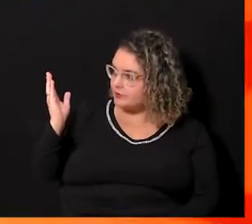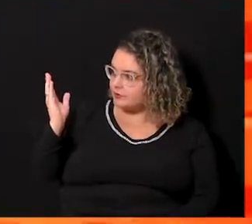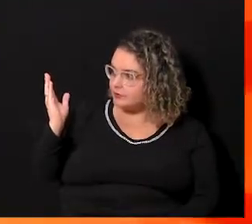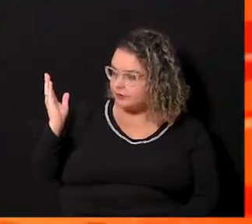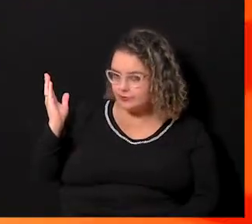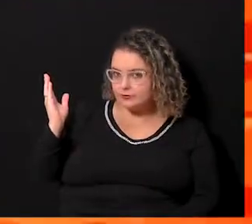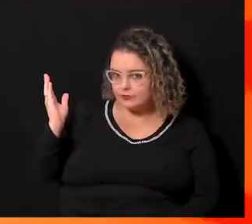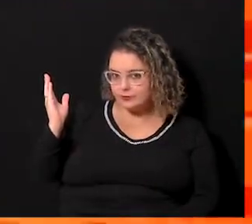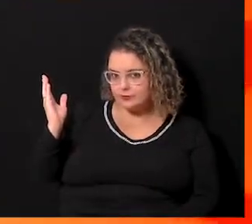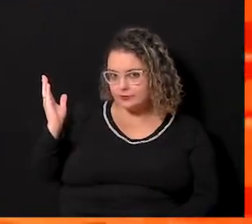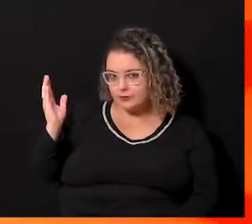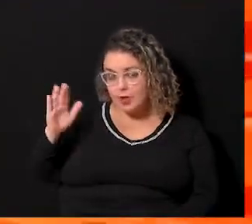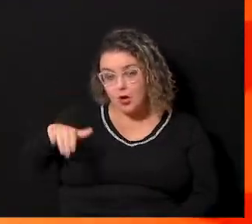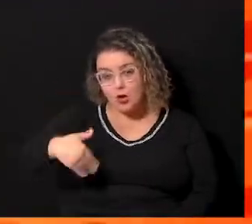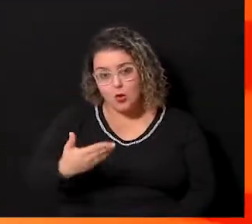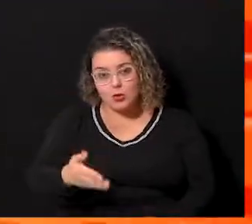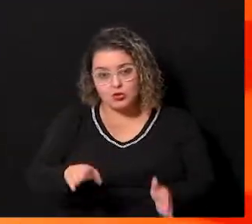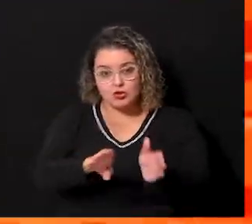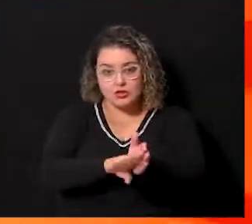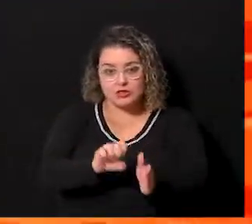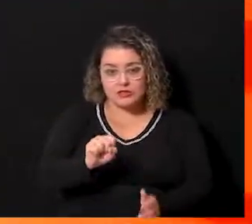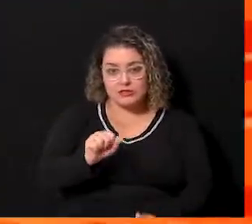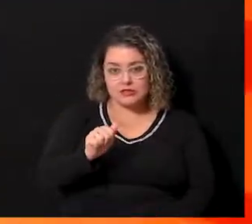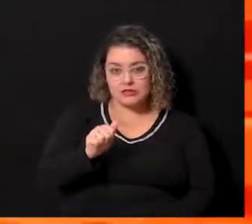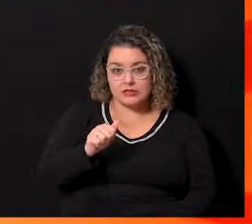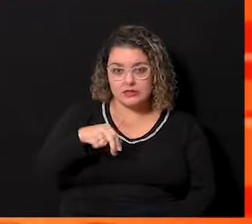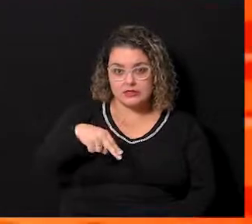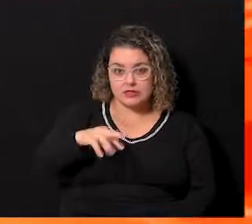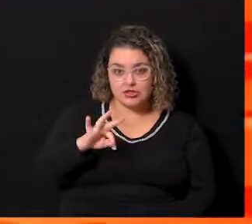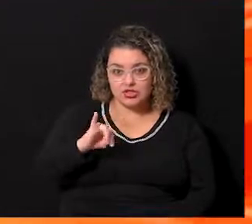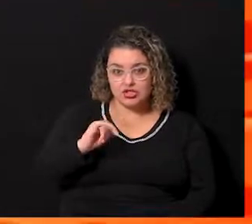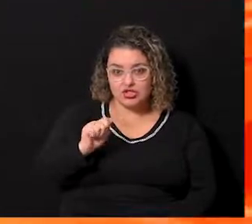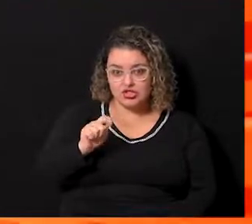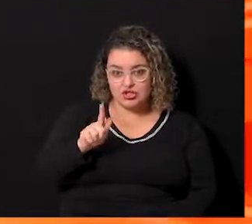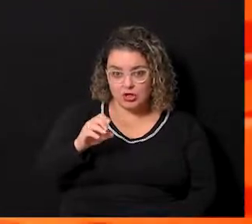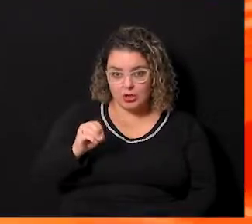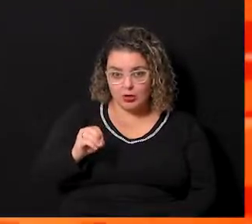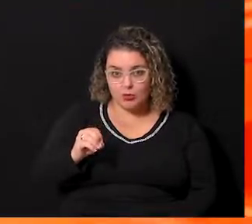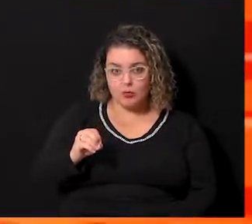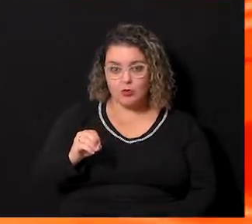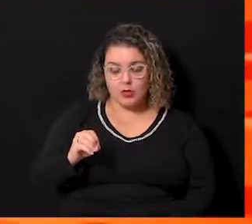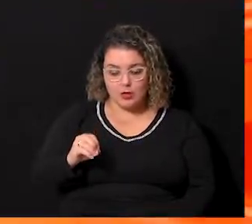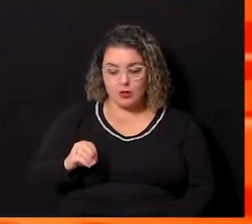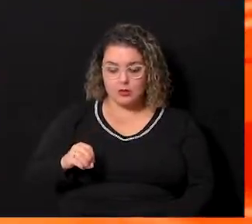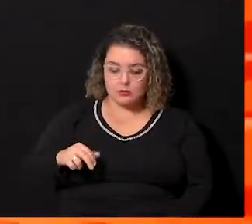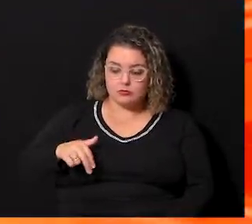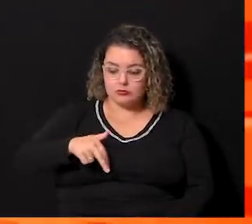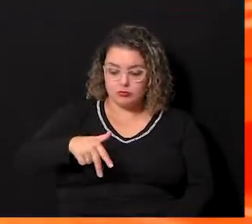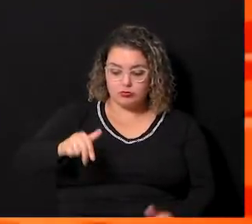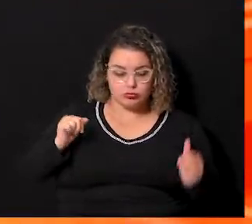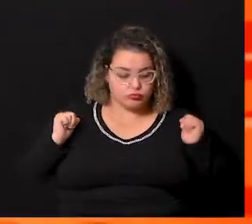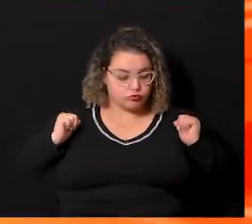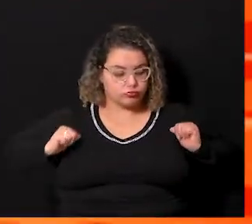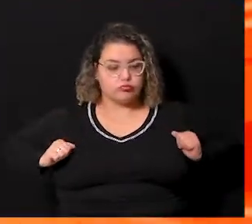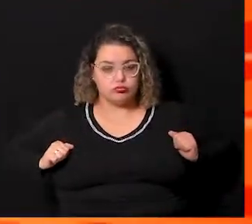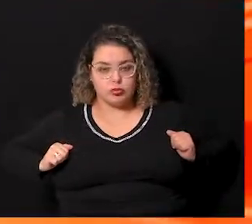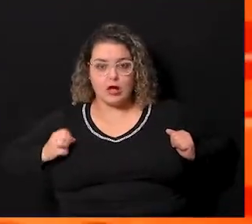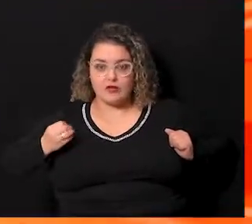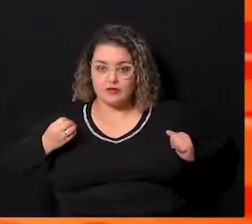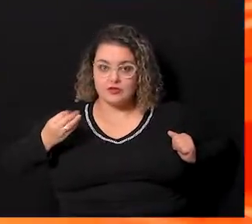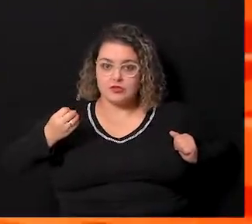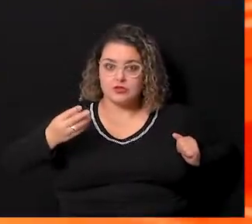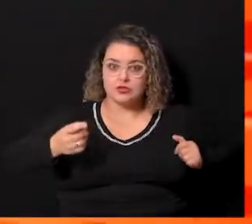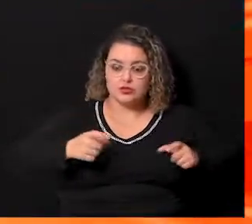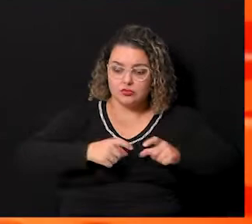de Santiago, e quando eu cheguei em Santiago, mas realmente como peregrina mesmo, com a mochila nas